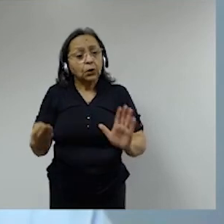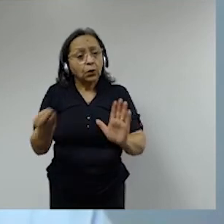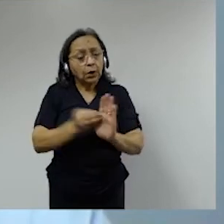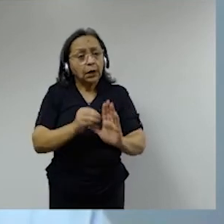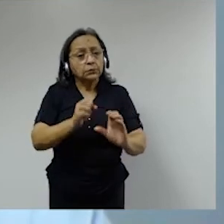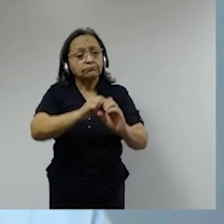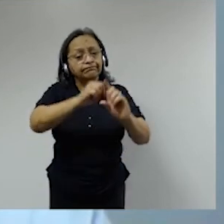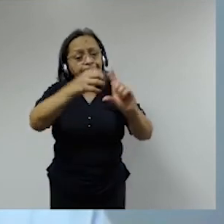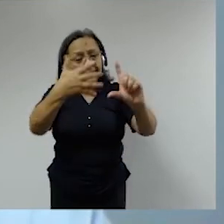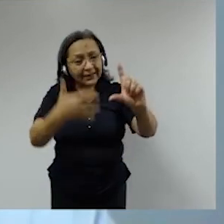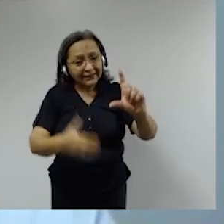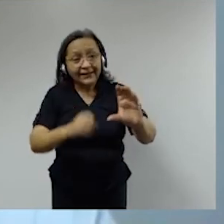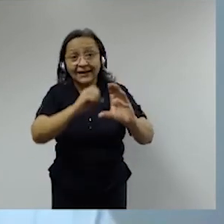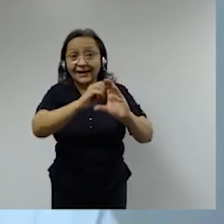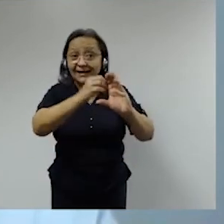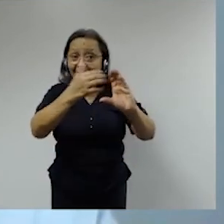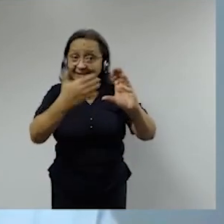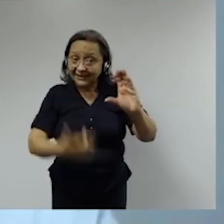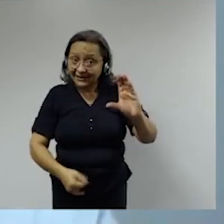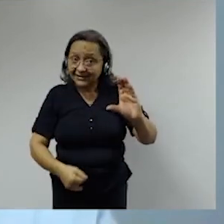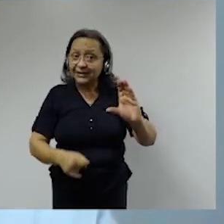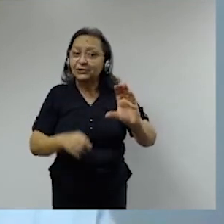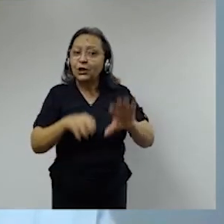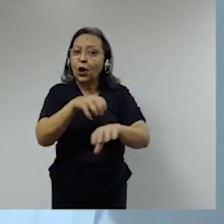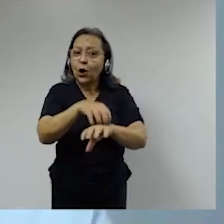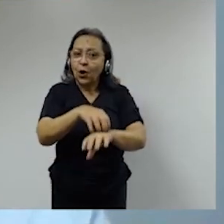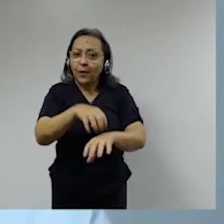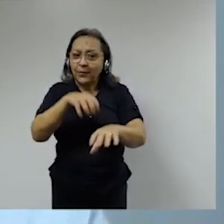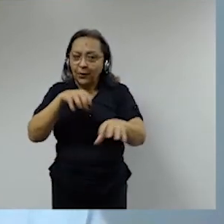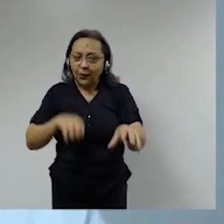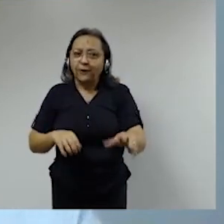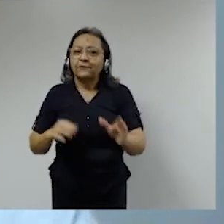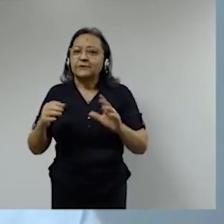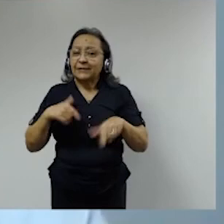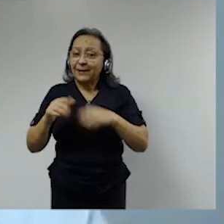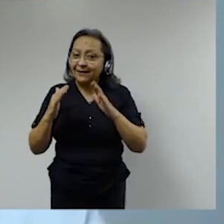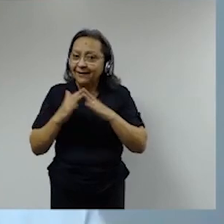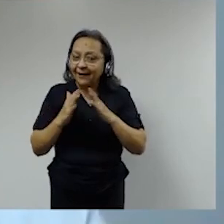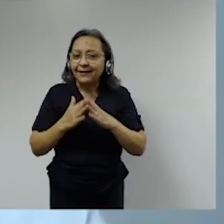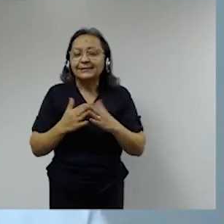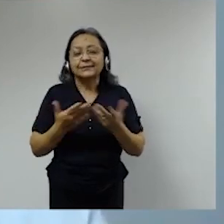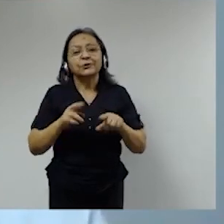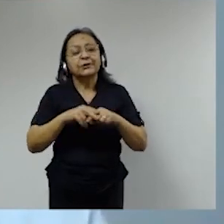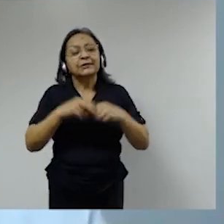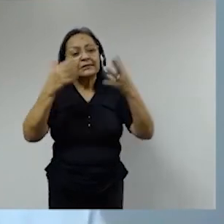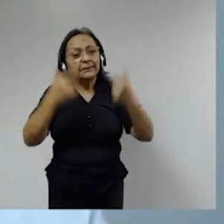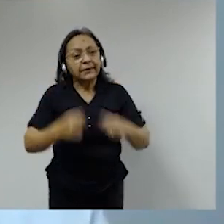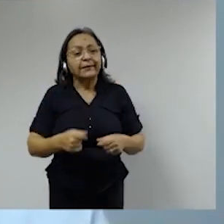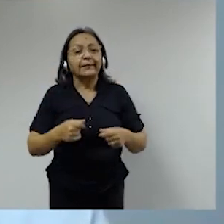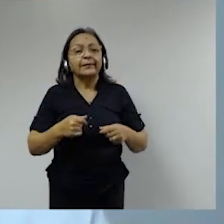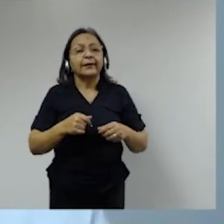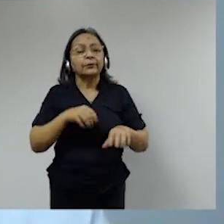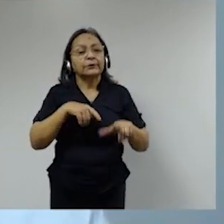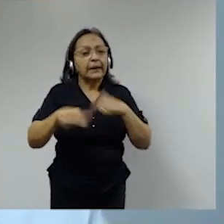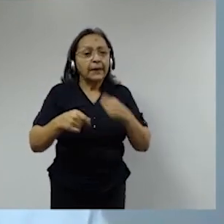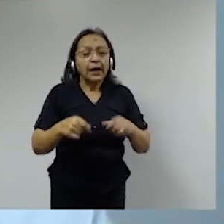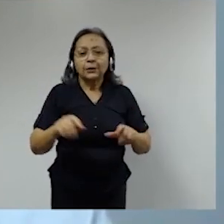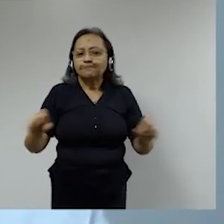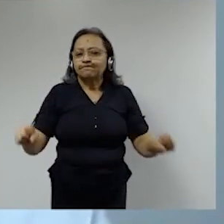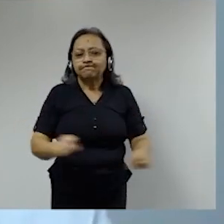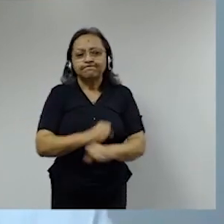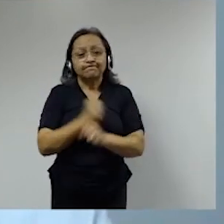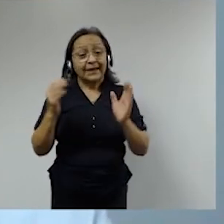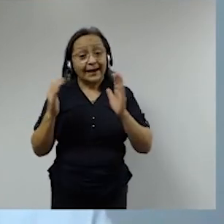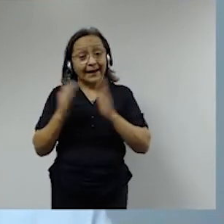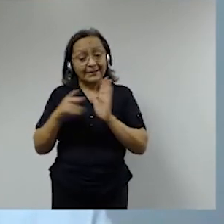home office. Tanto que ele fala que o teletrabalho não pode ser no ambiente do empregador, e aí a